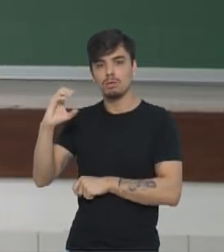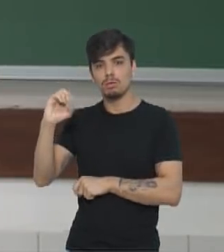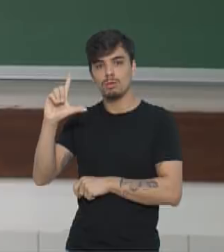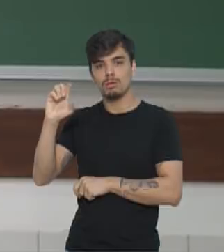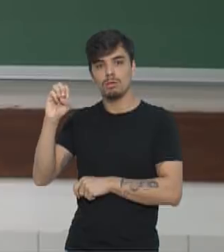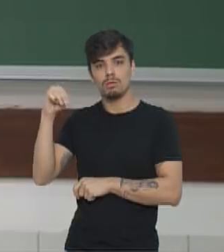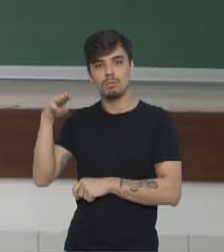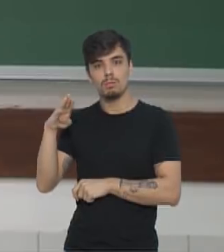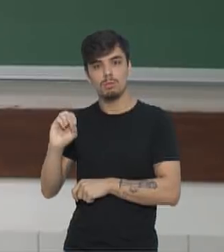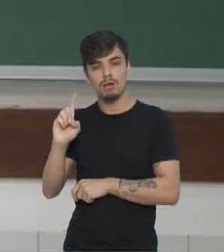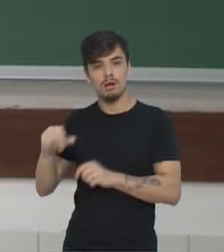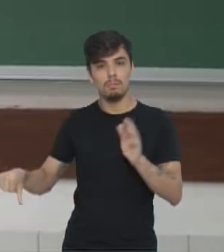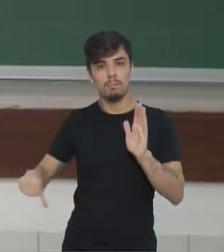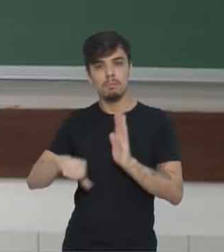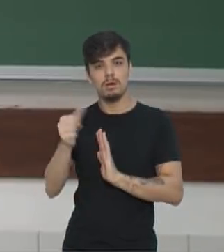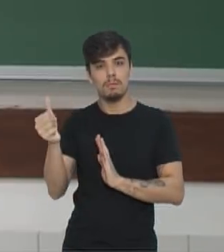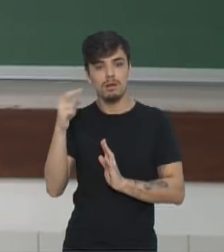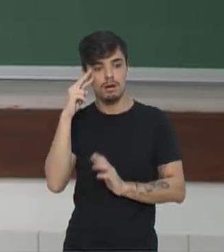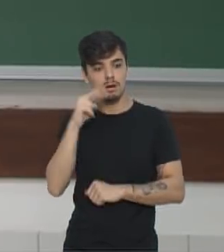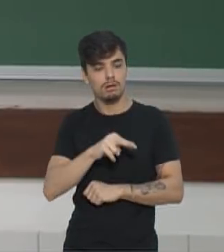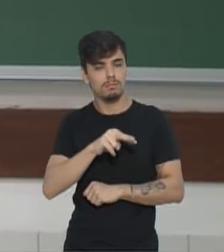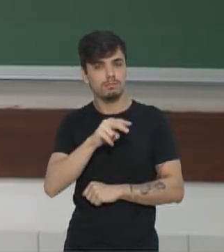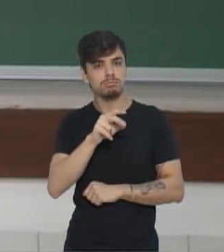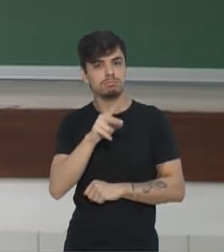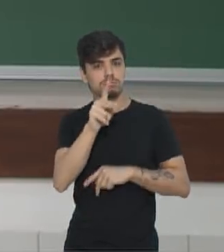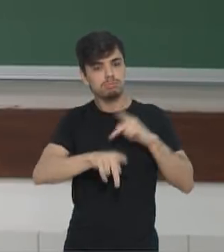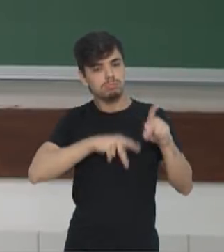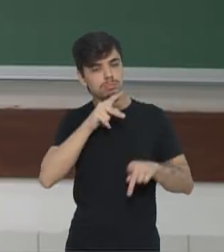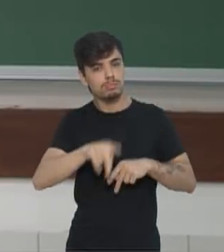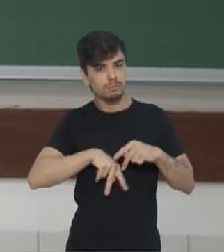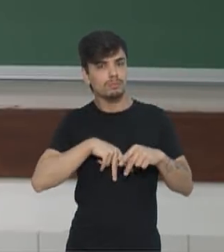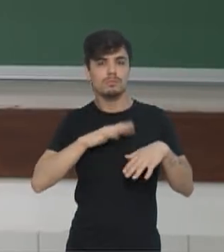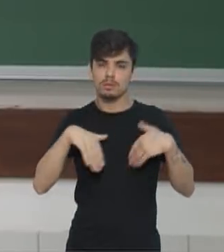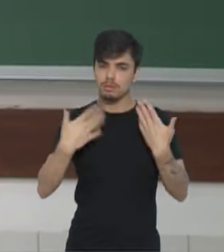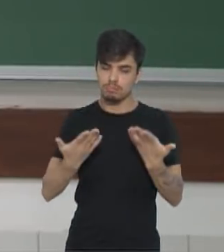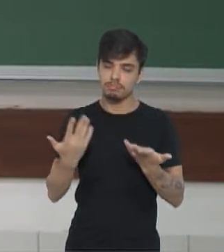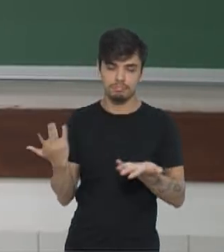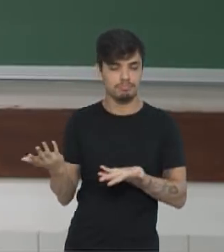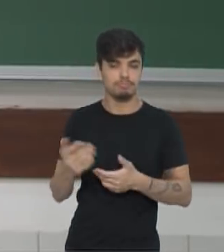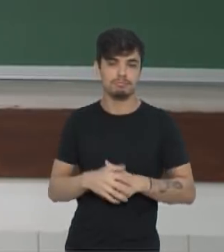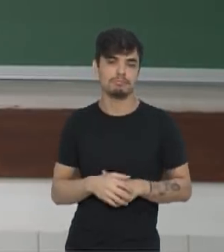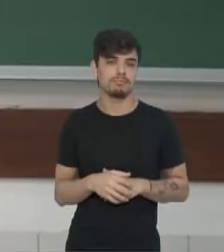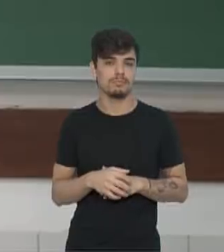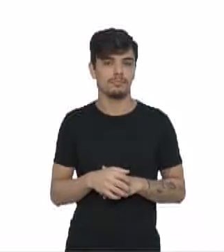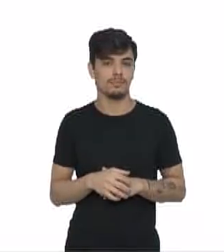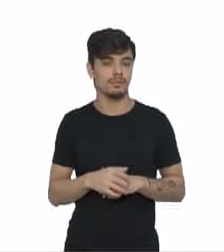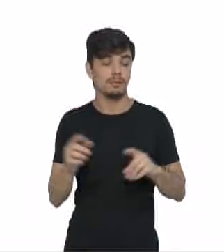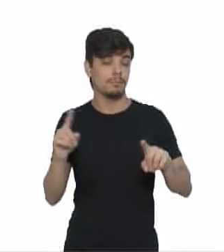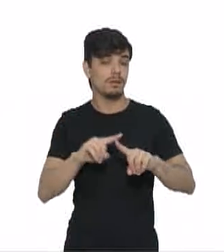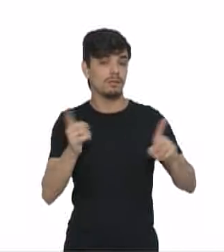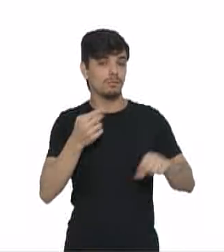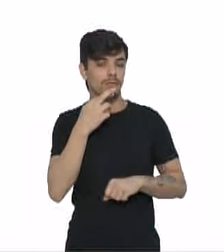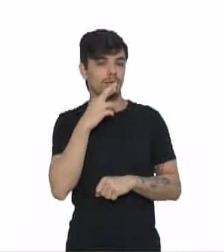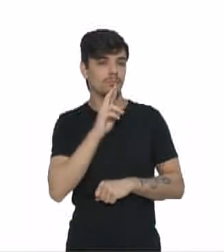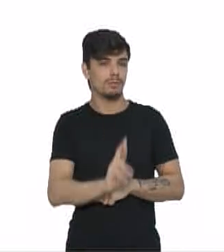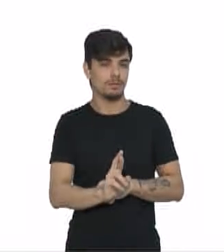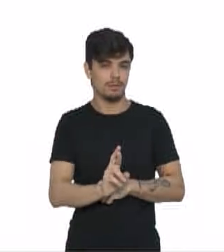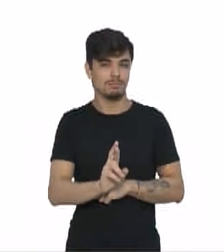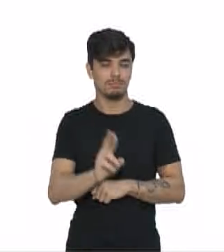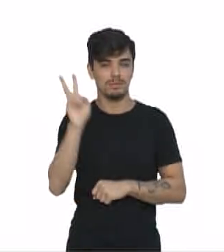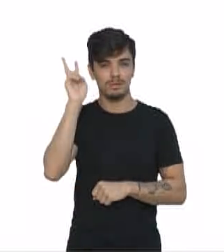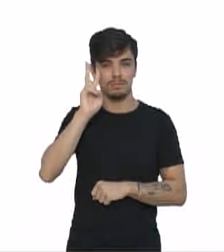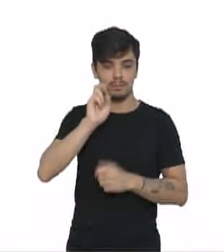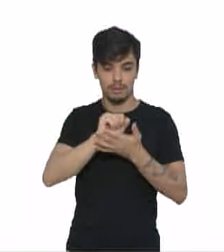ele não sabia nada deles quando ele falou. Vamos dar essa desculpinha para Colombo. Mas, quando a gente vai responder, lembrando que esse